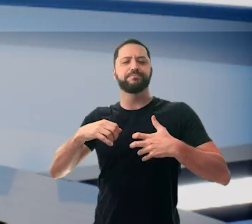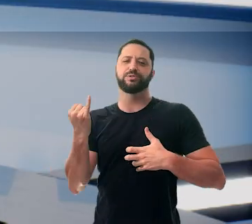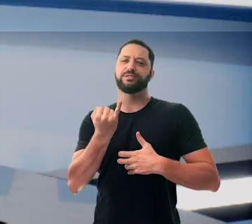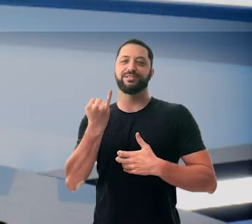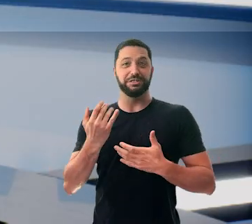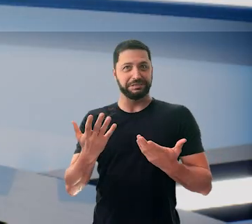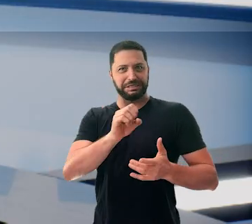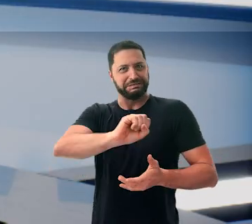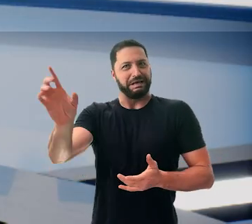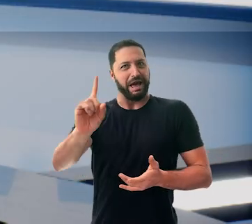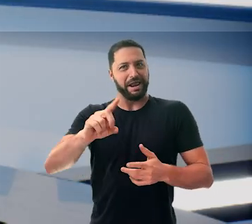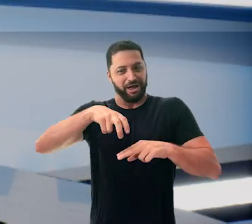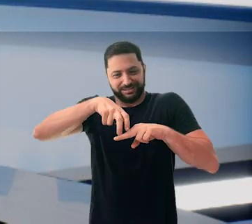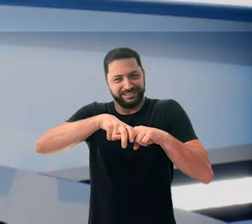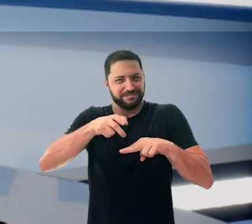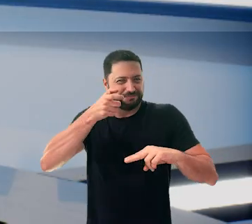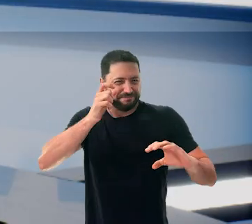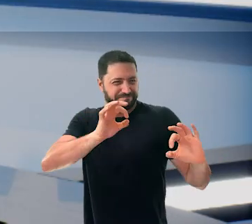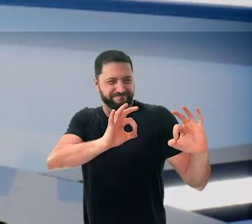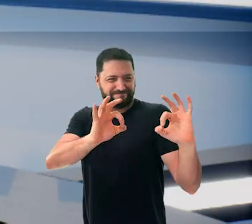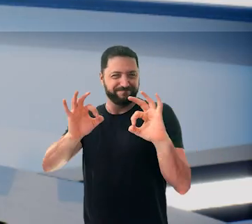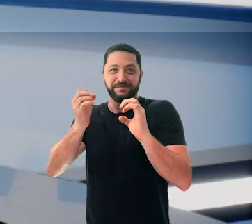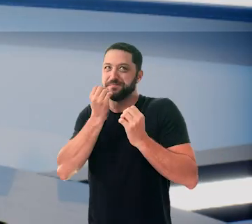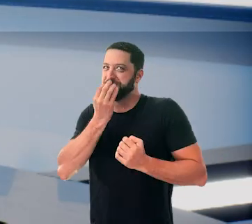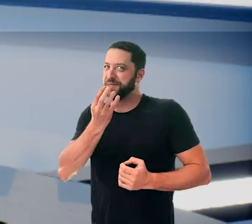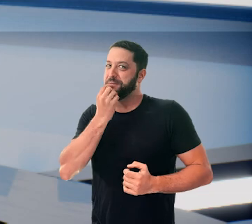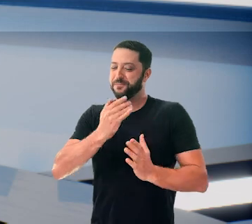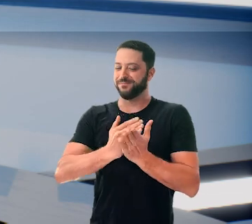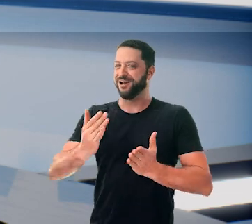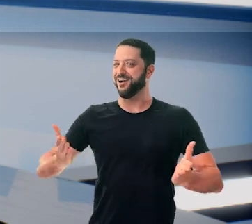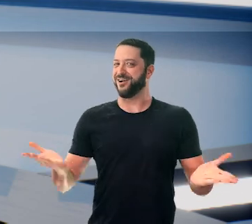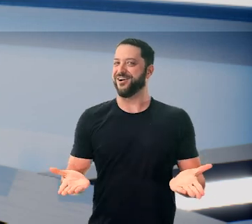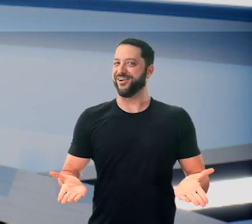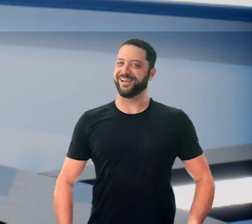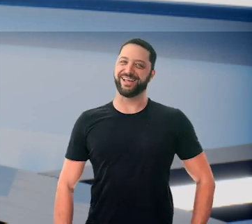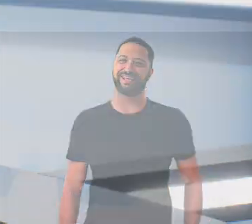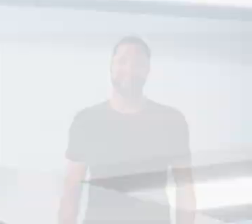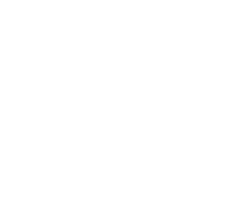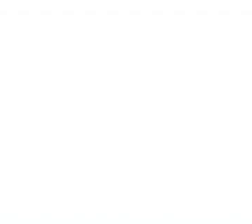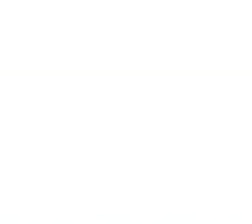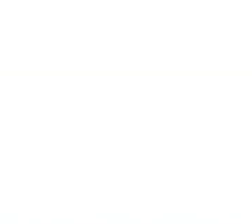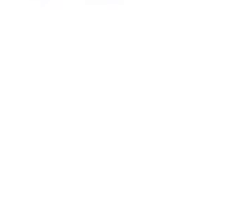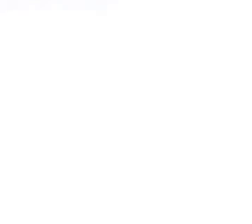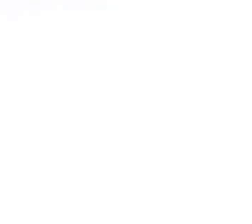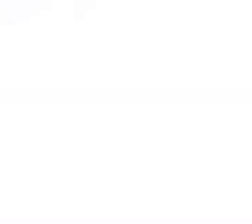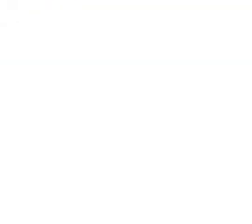não saia daí, porque o programa Ressoar tá bom demais e já começou.